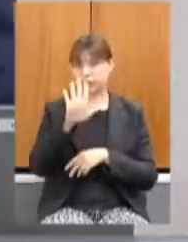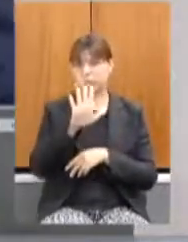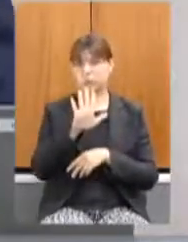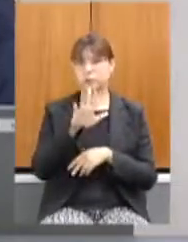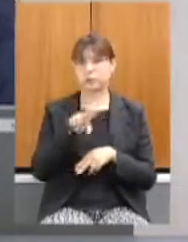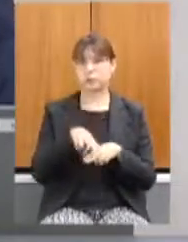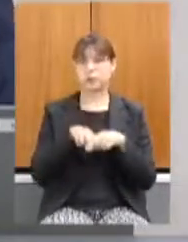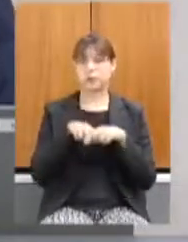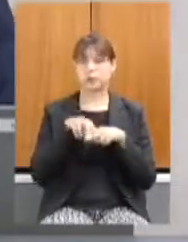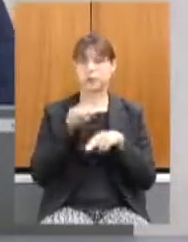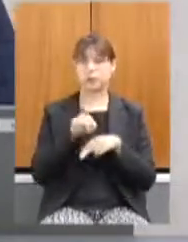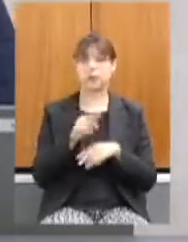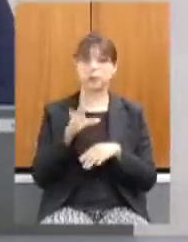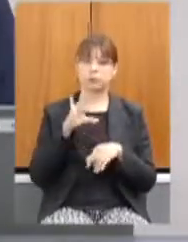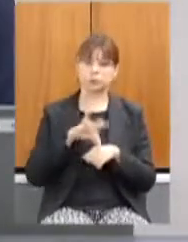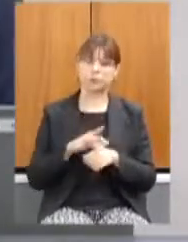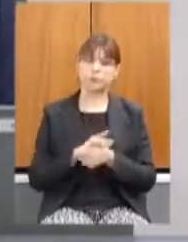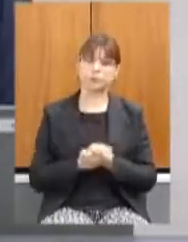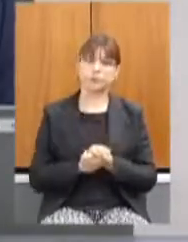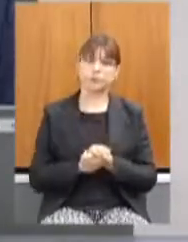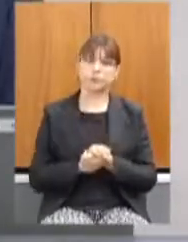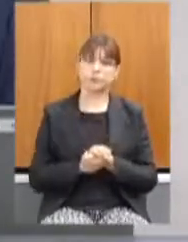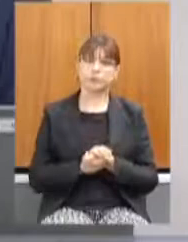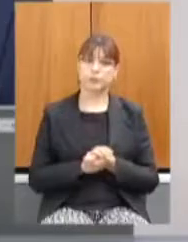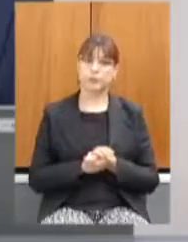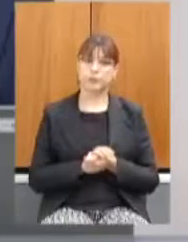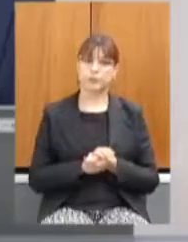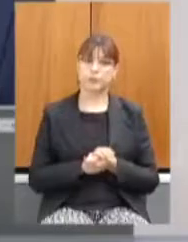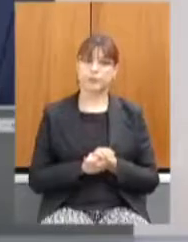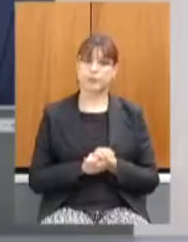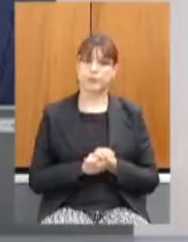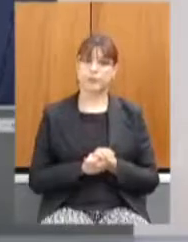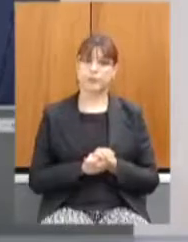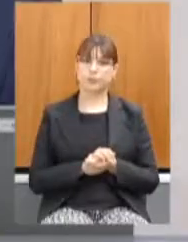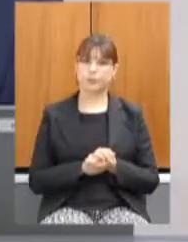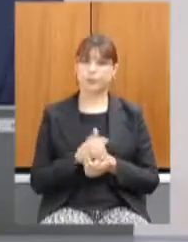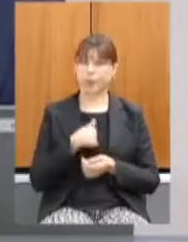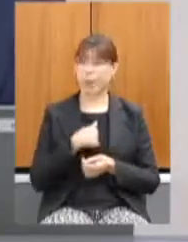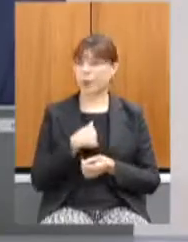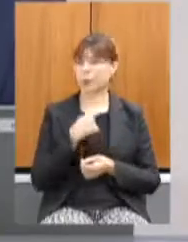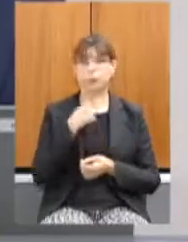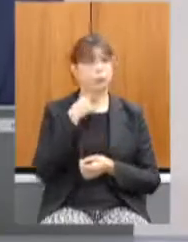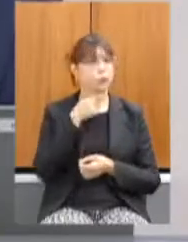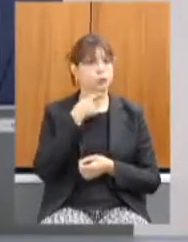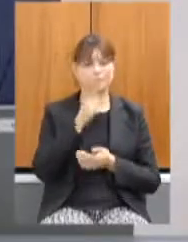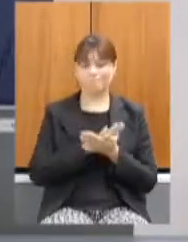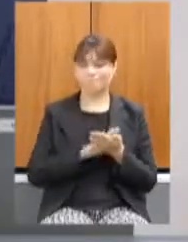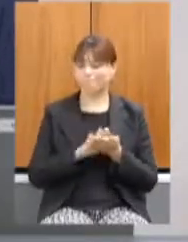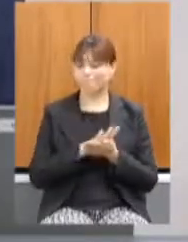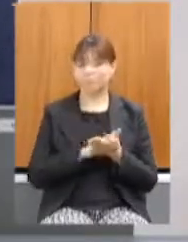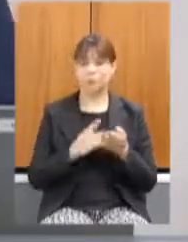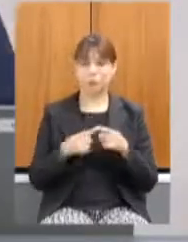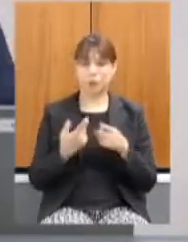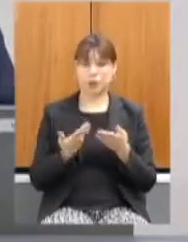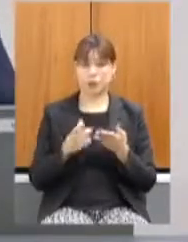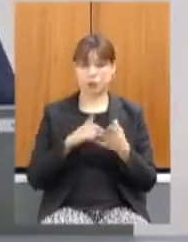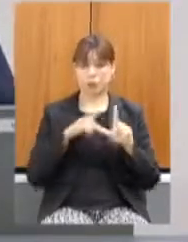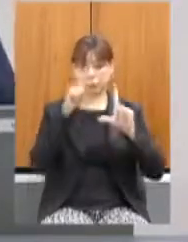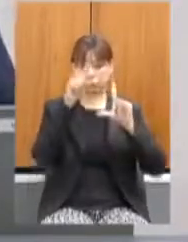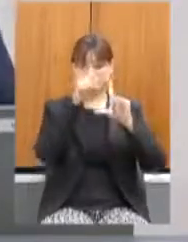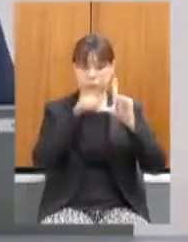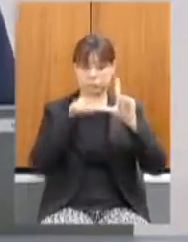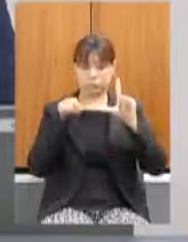não tenho dúvidas eu não tenho dúvidas de que esse gráfico que está ascendente agora nos nas